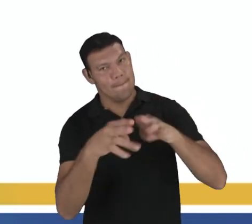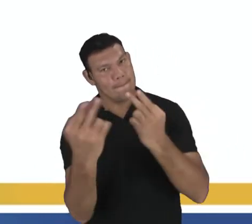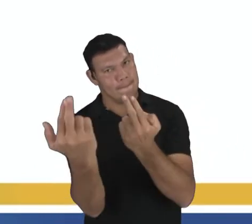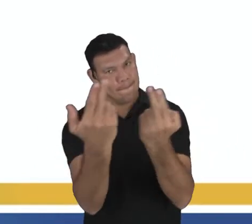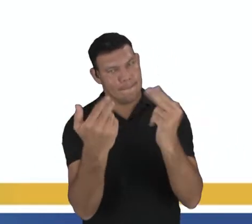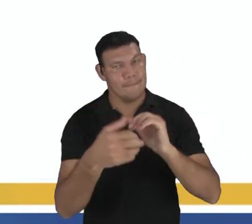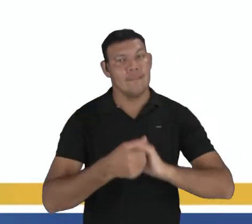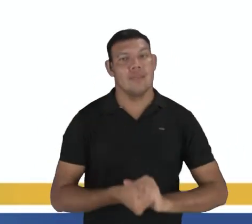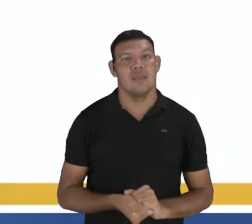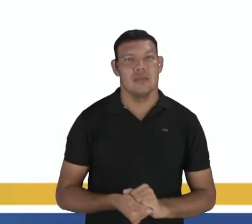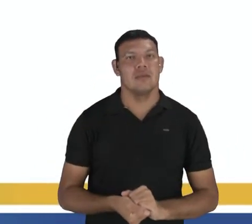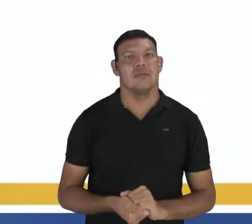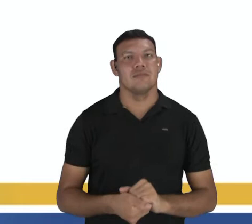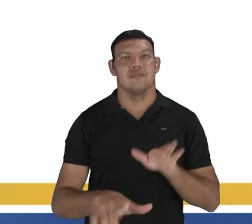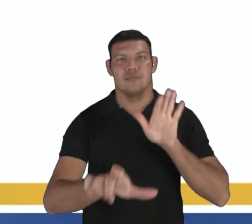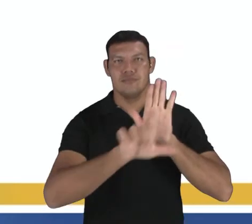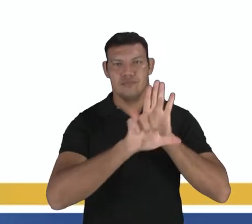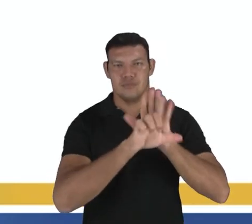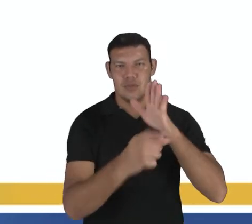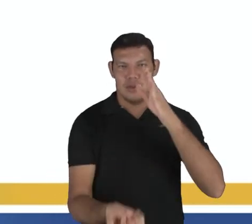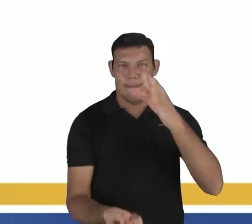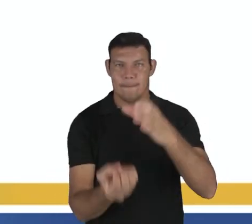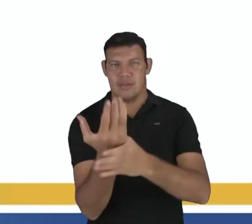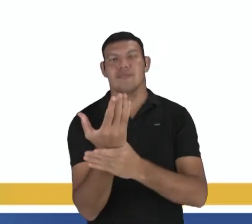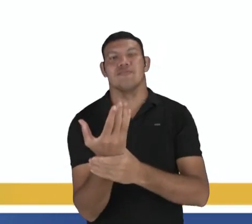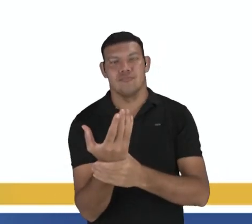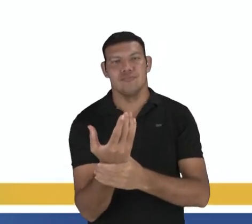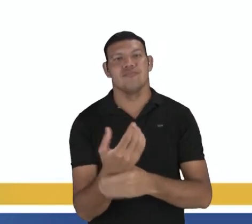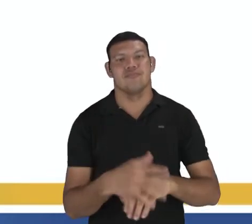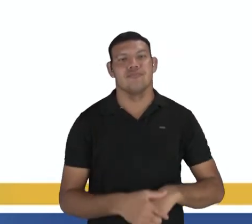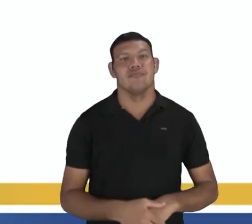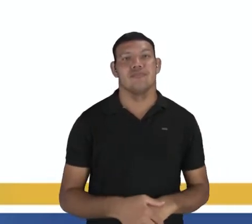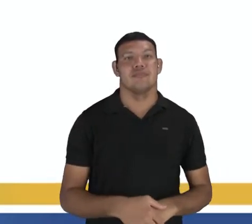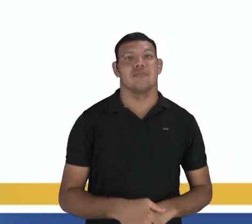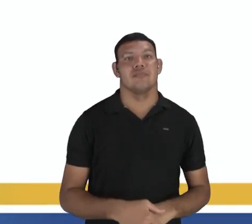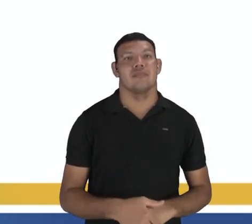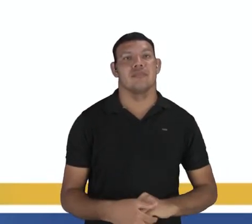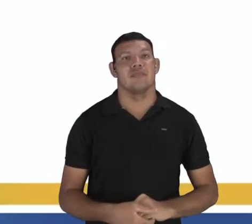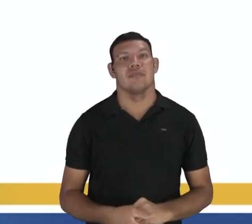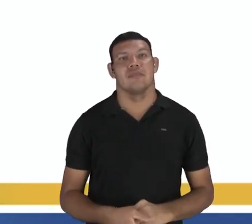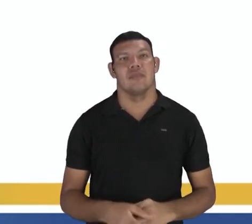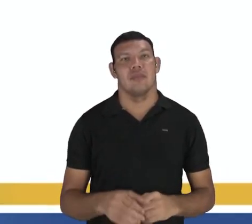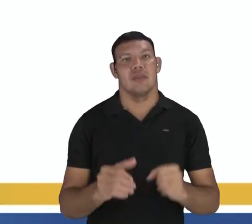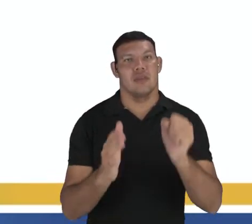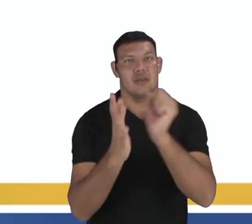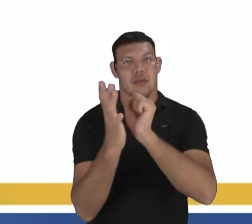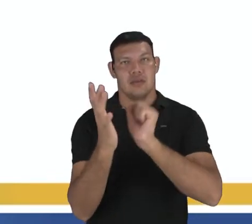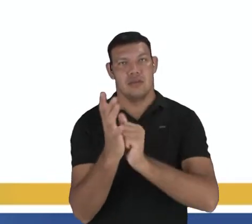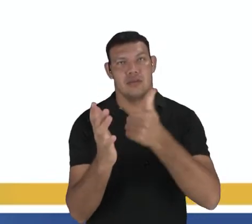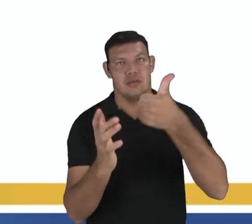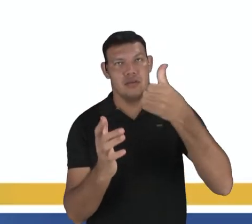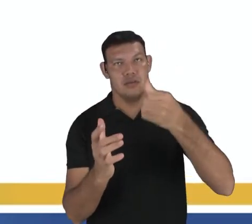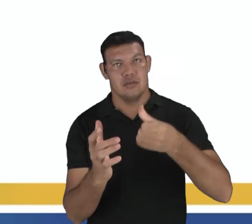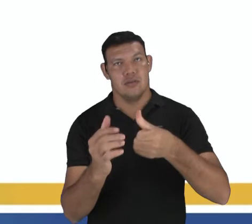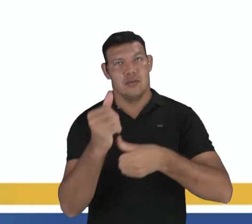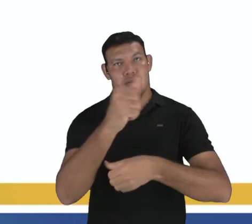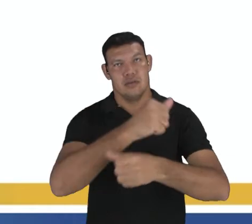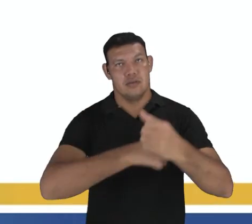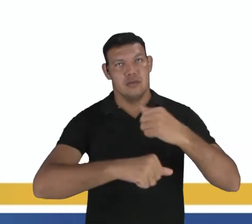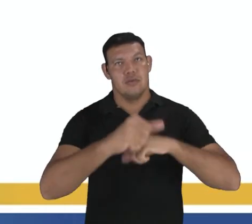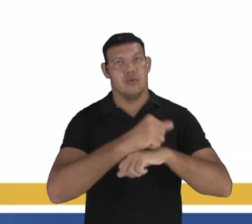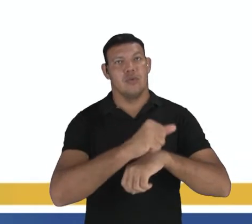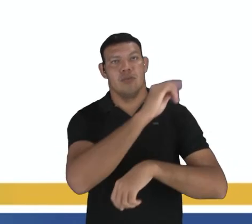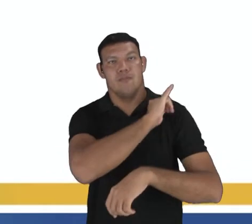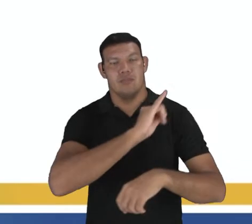né? Que é o início aí, então, das leis jurídicas, tá, pessoal? E por volta do século XVI a.C., o império foi aniquilado